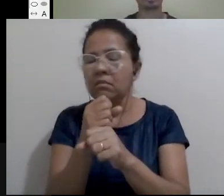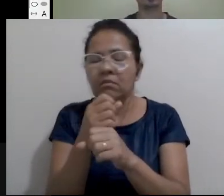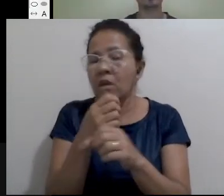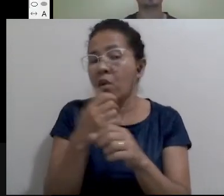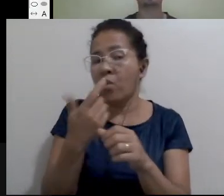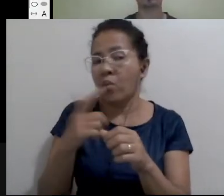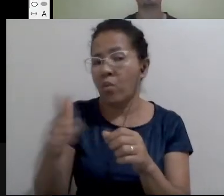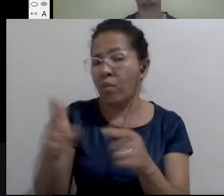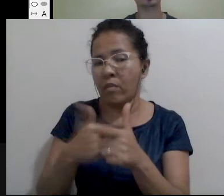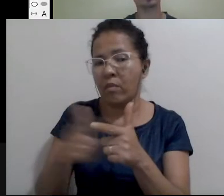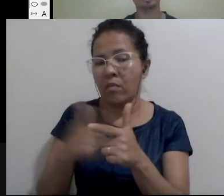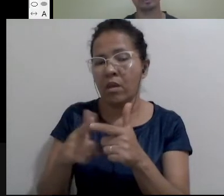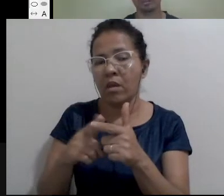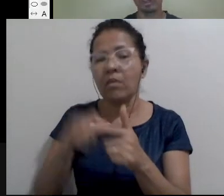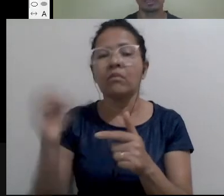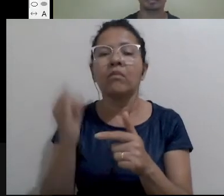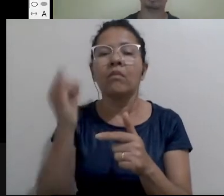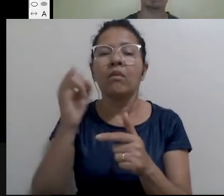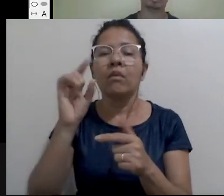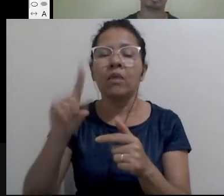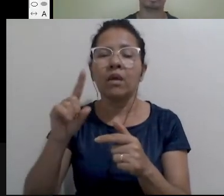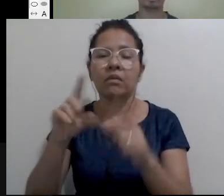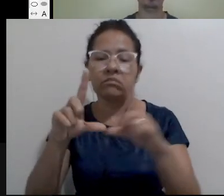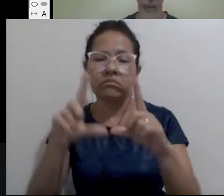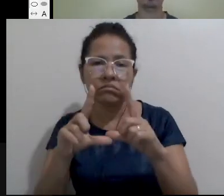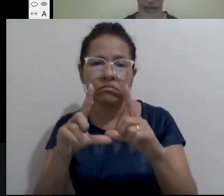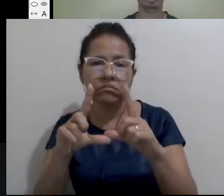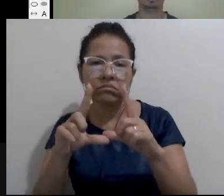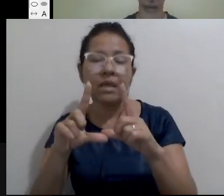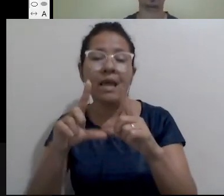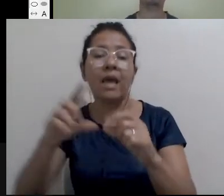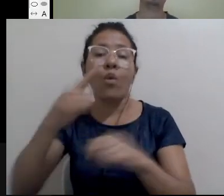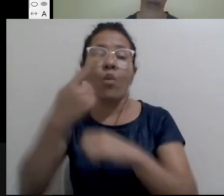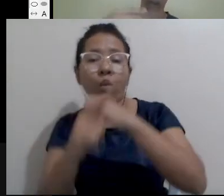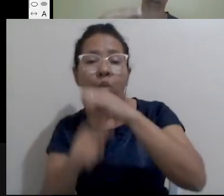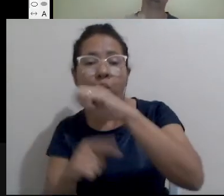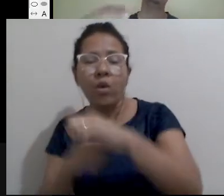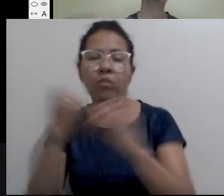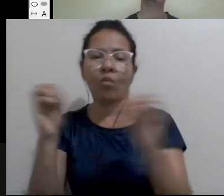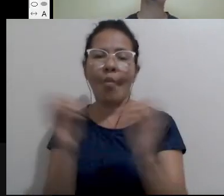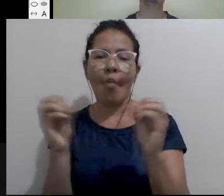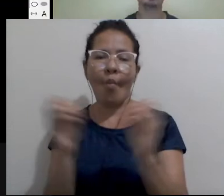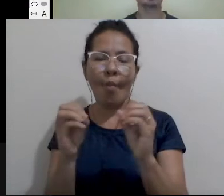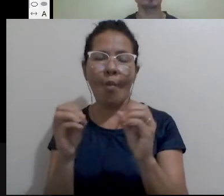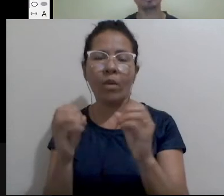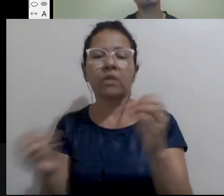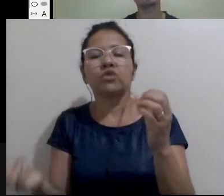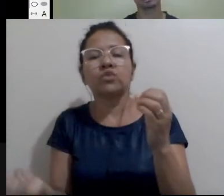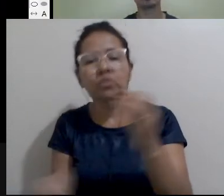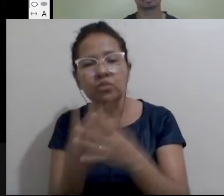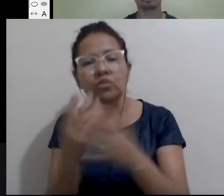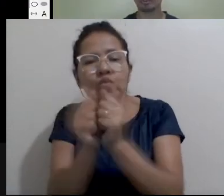importa é que ele sempre vai ocupar orbitais vazios. E esses orbitais vazios, que na verdade a gente tem os átomos, eles vão se combinar e formar os orbitais